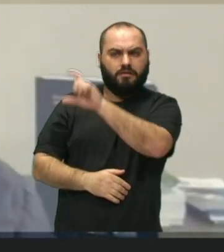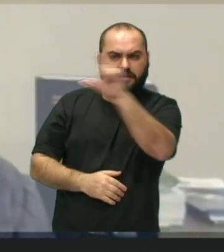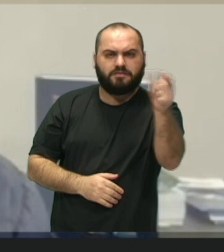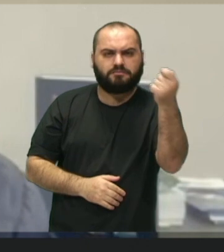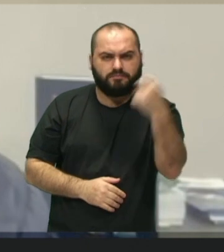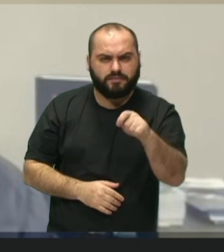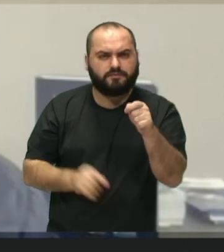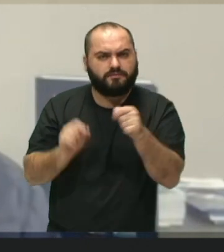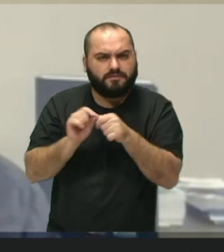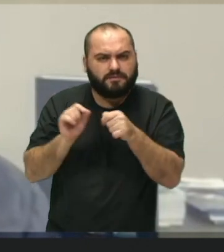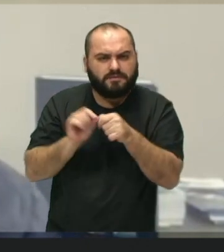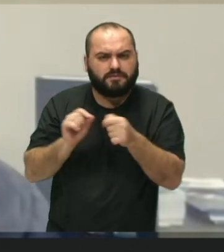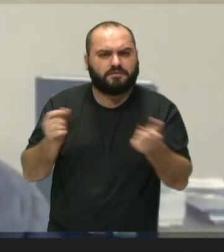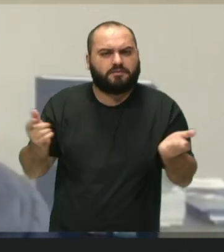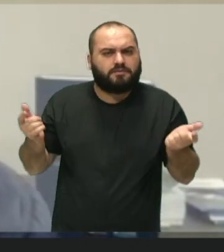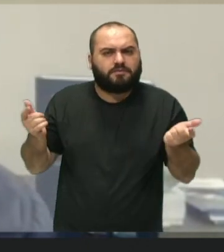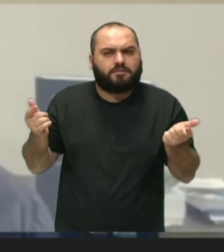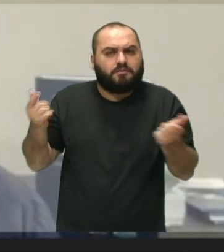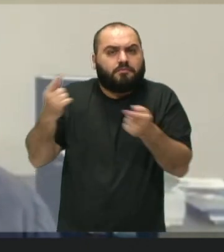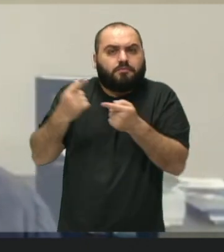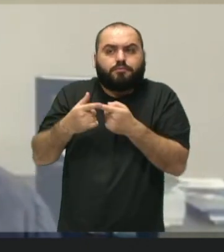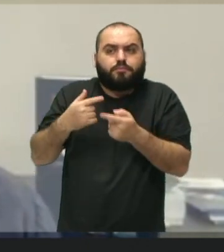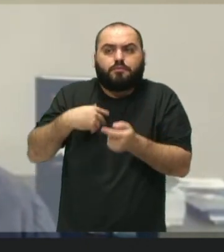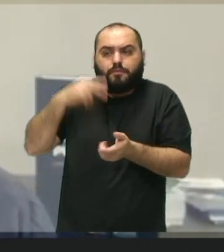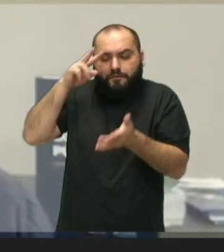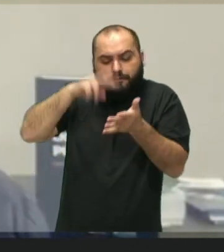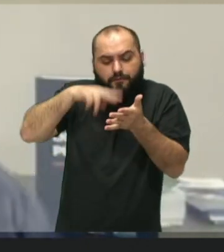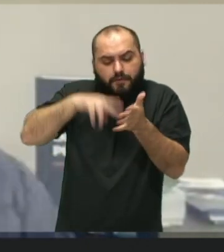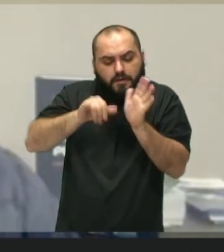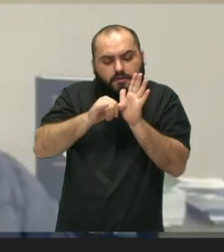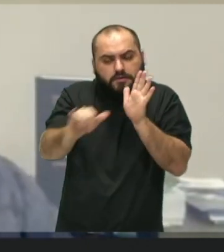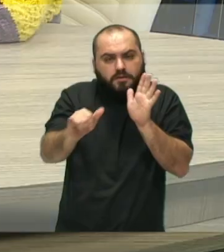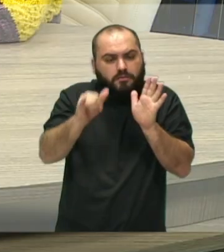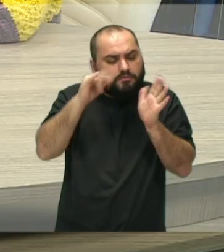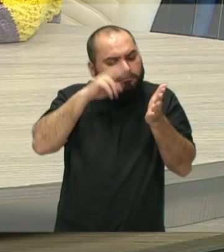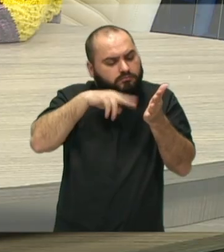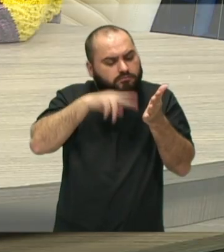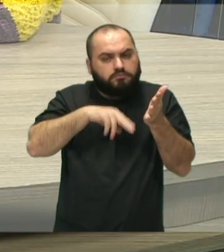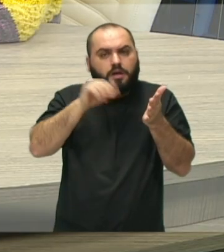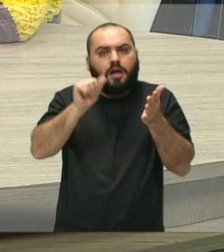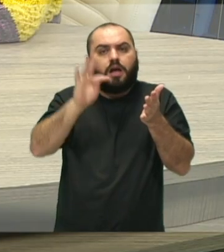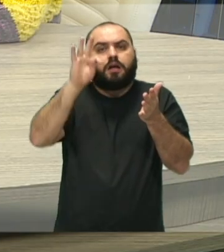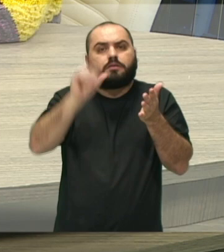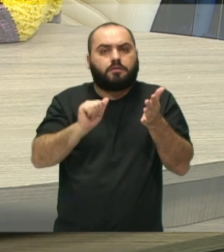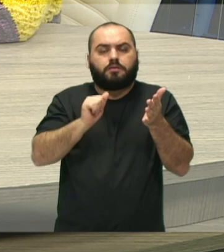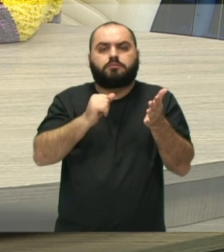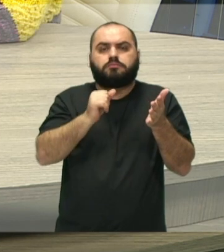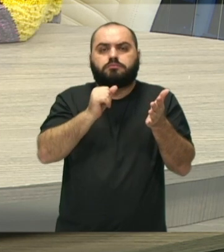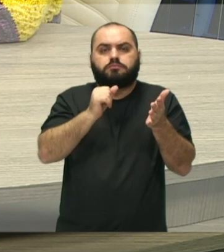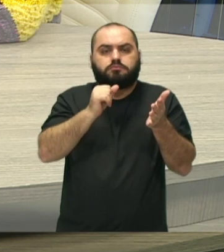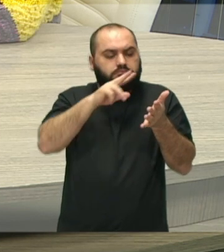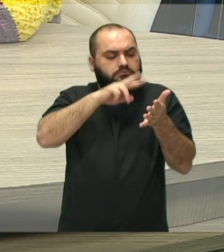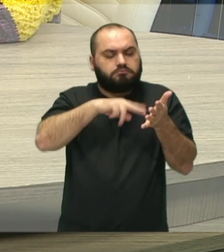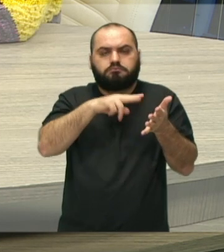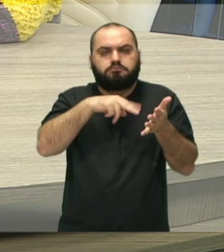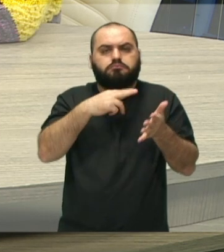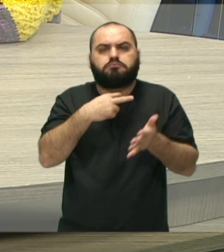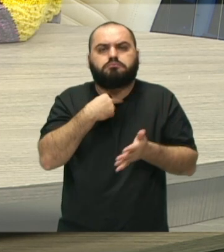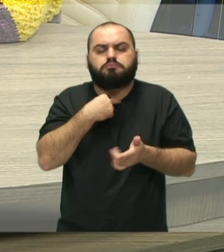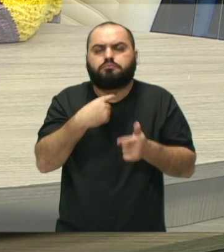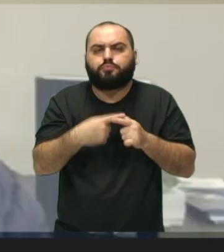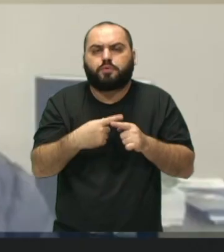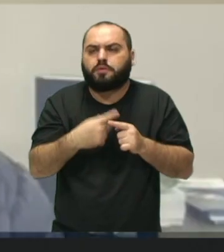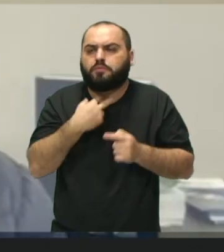fazer? Né? Poxa, por que eu não posso analisar um edital de licitação? Por que eu não posso ler uma ata de uma licitação e realmente saber o que houve naquela